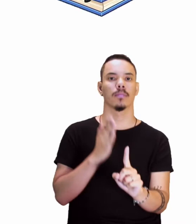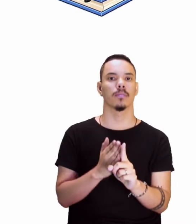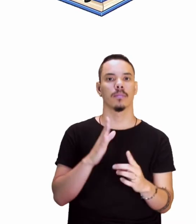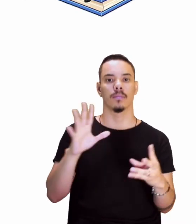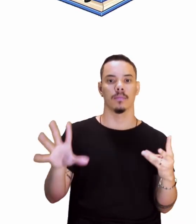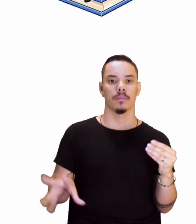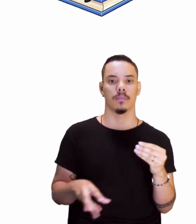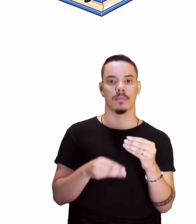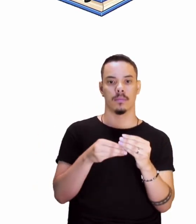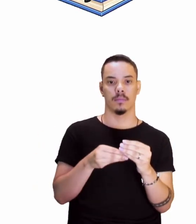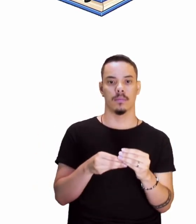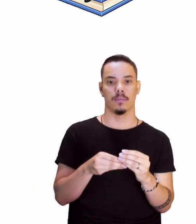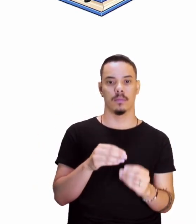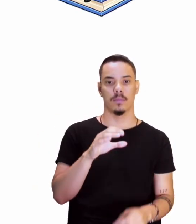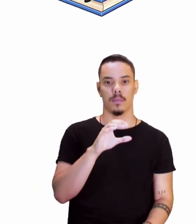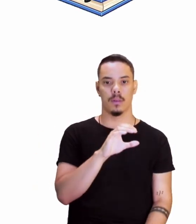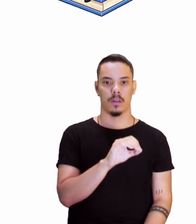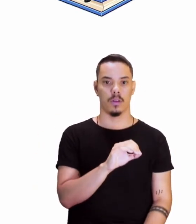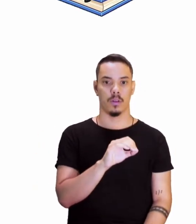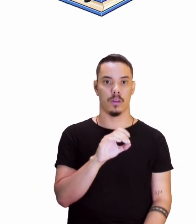ser objeto direto.